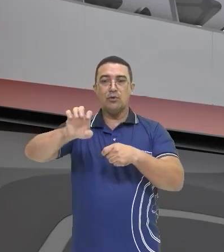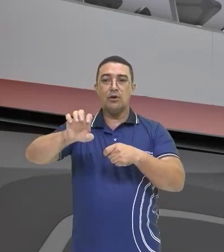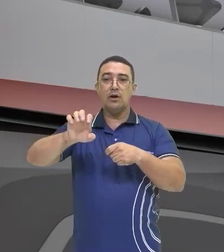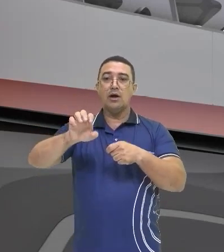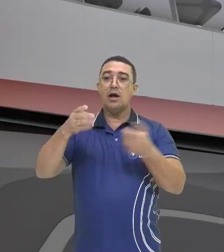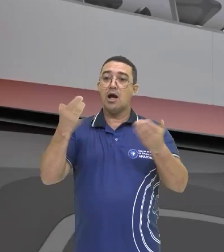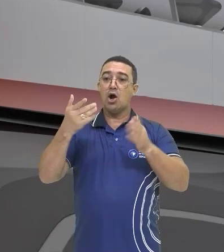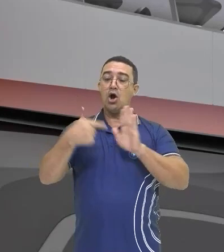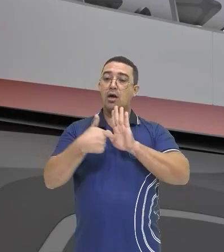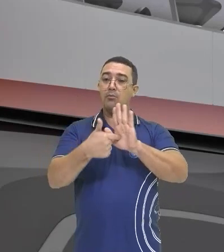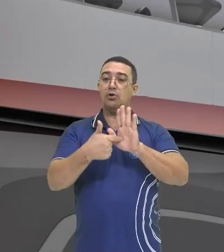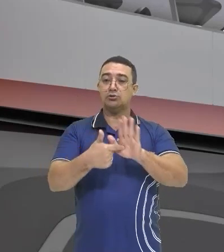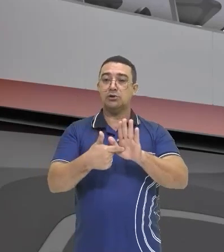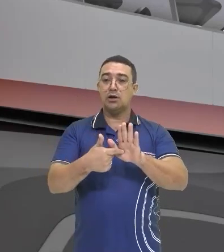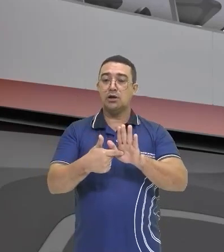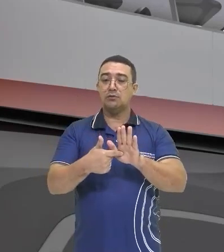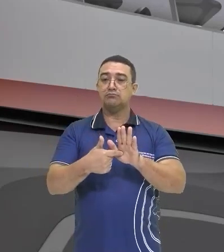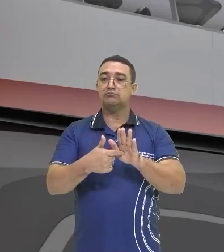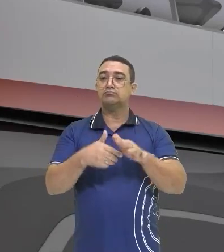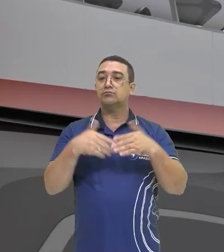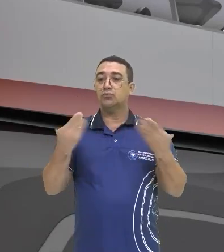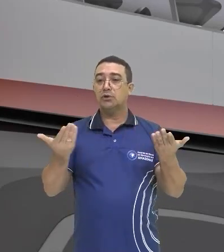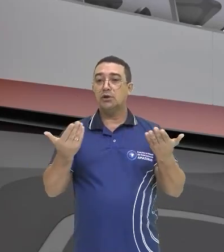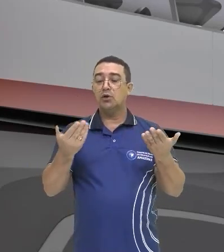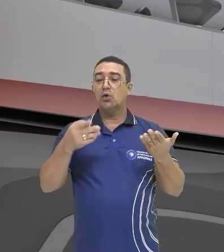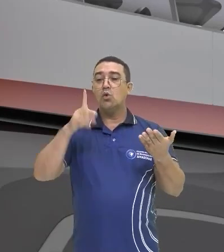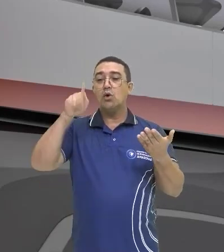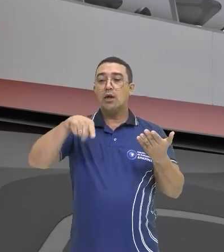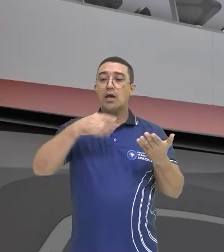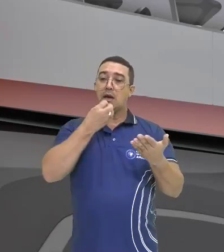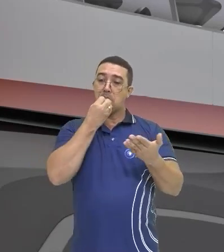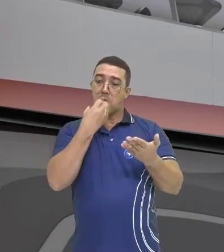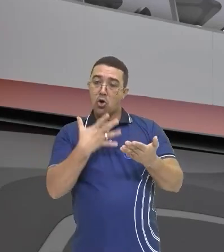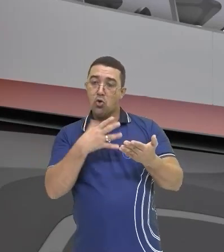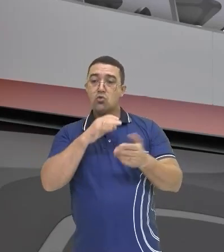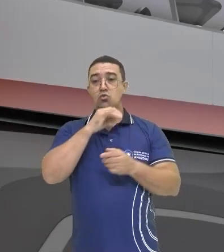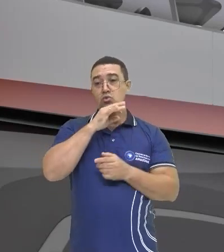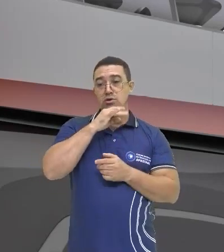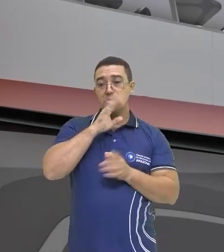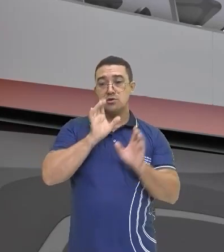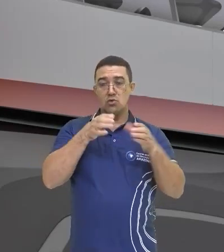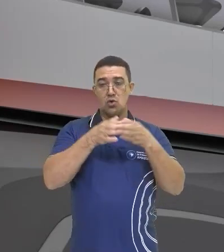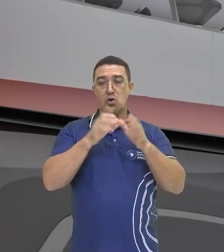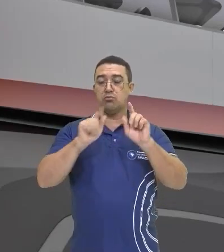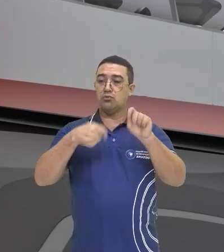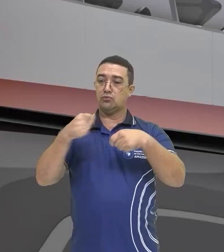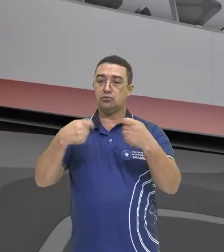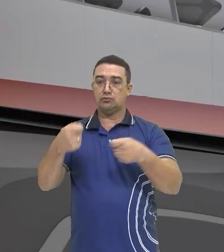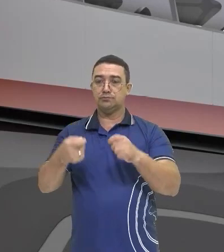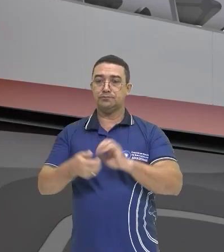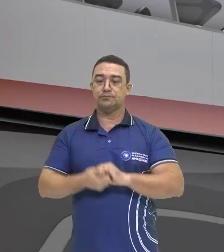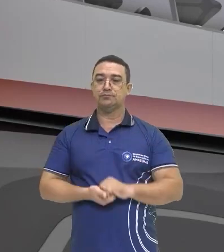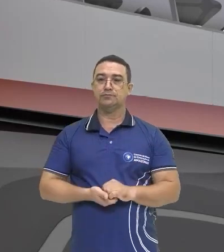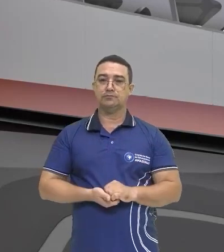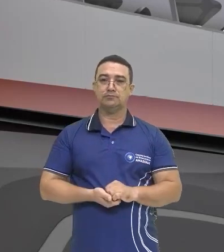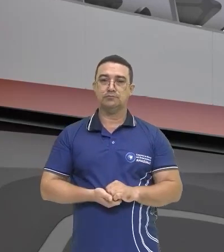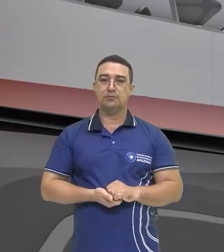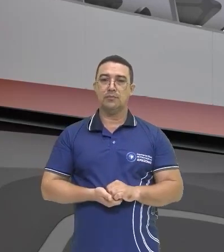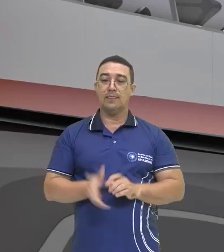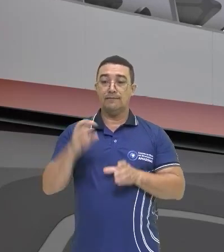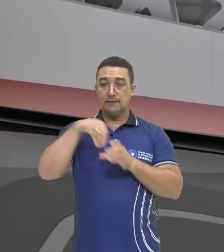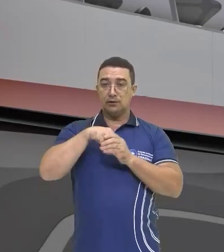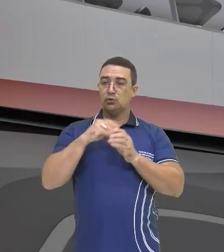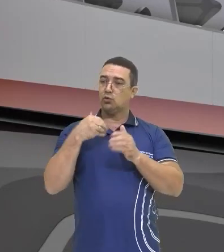vamos destacar os pontos positivos e os pontos negativos que a gente tem no